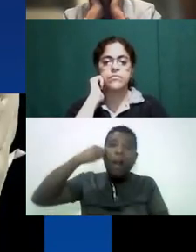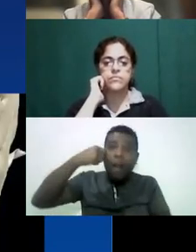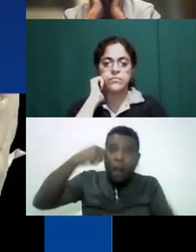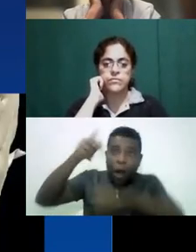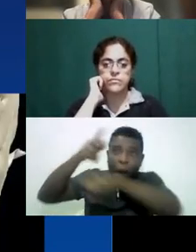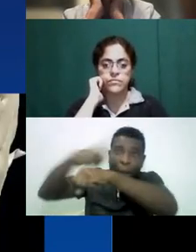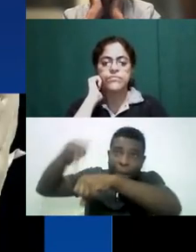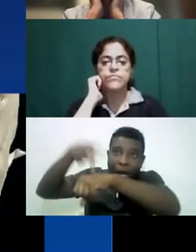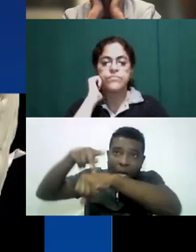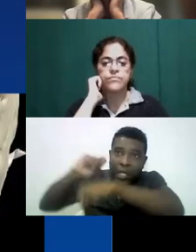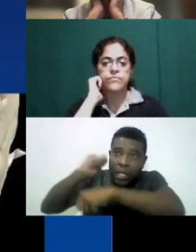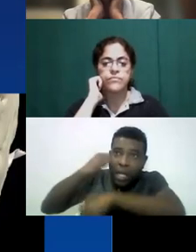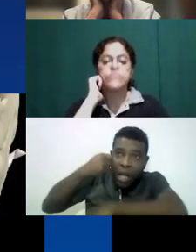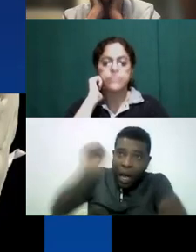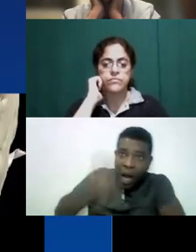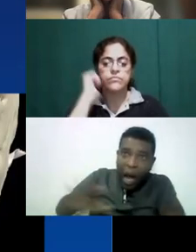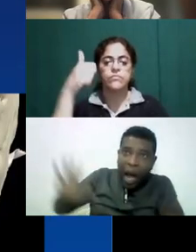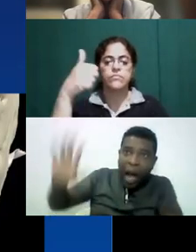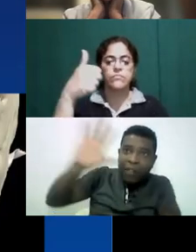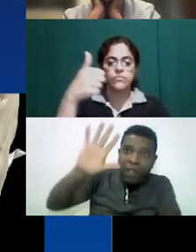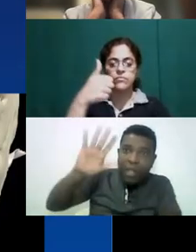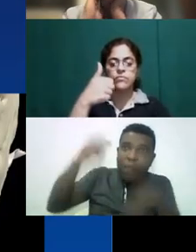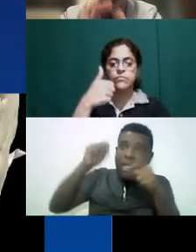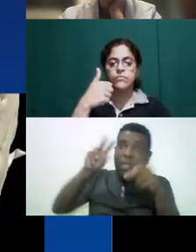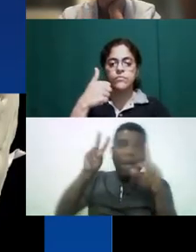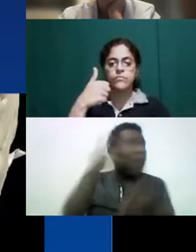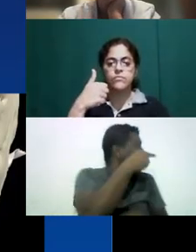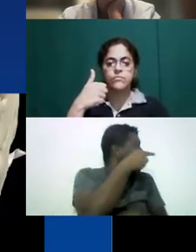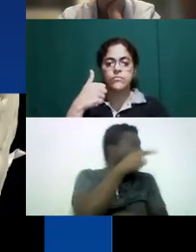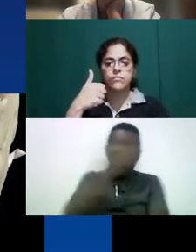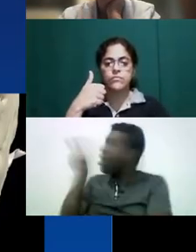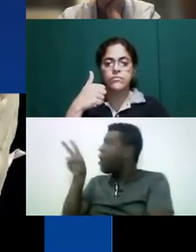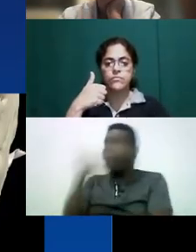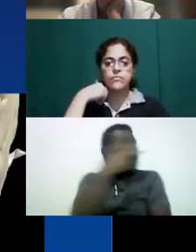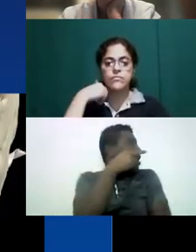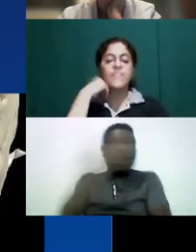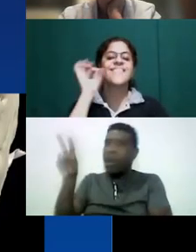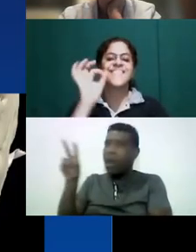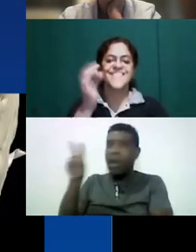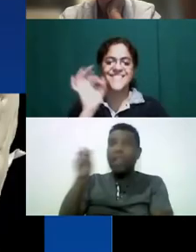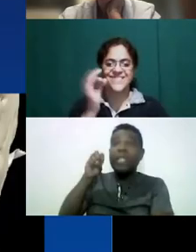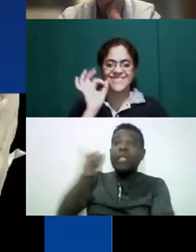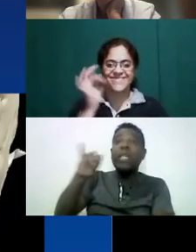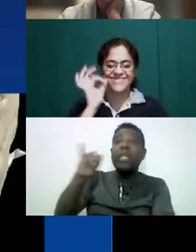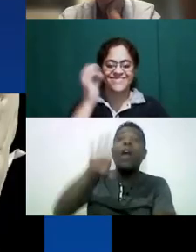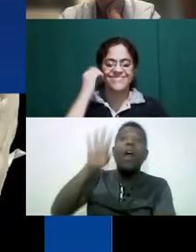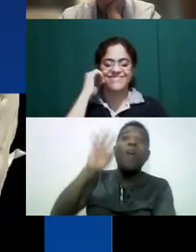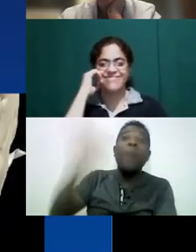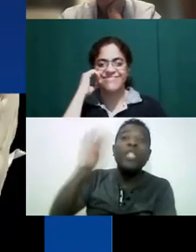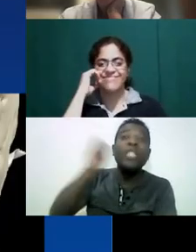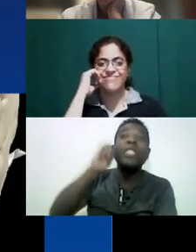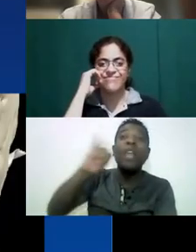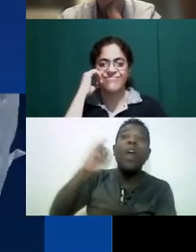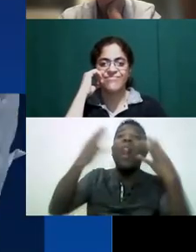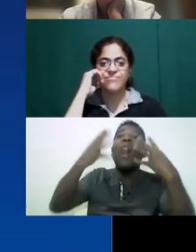mobilidade bastante acentuada com muita rapidez, tá? Então, para isso que a gente tem esses pequenos músculos aqui, ó, que são os músculos suborbitais.